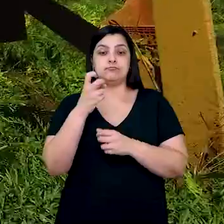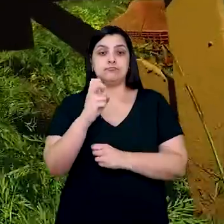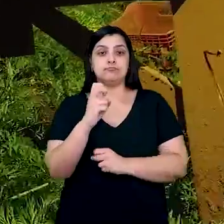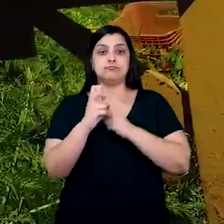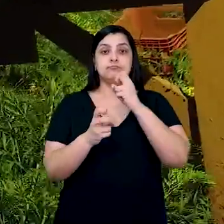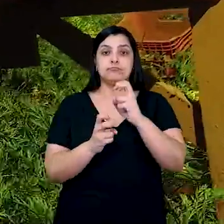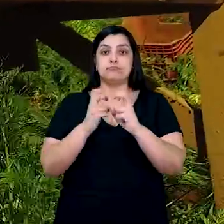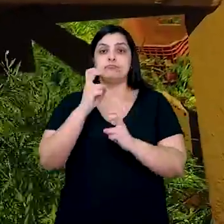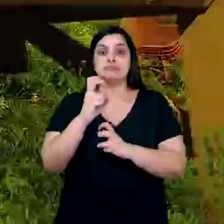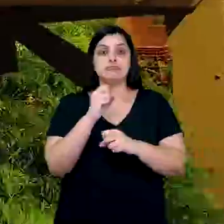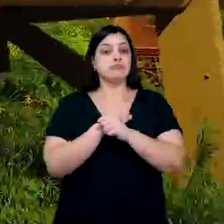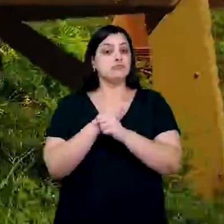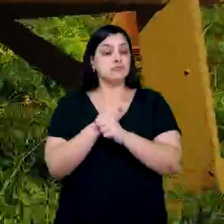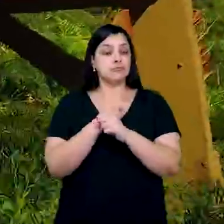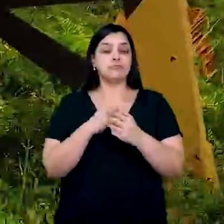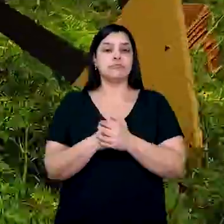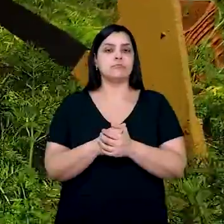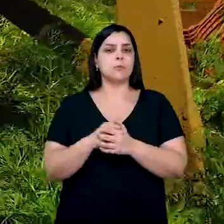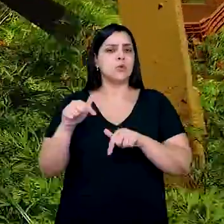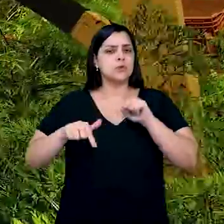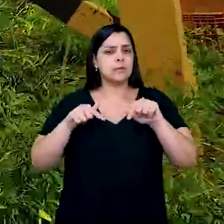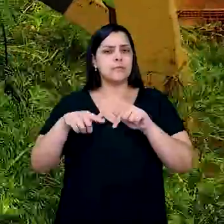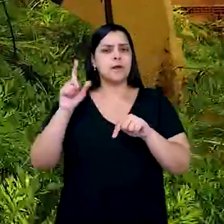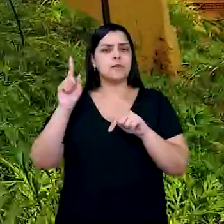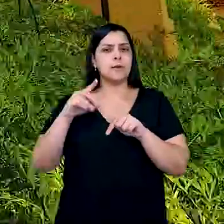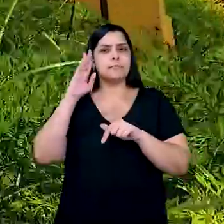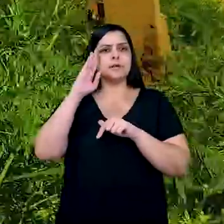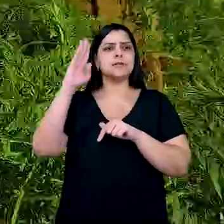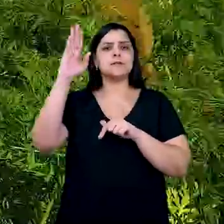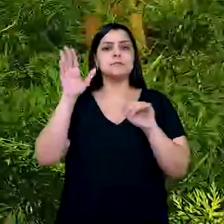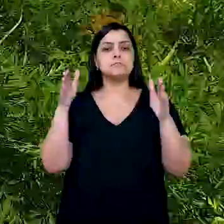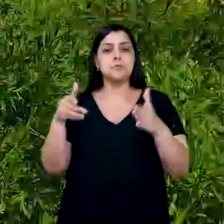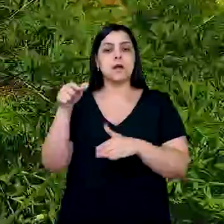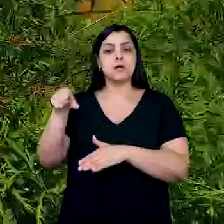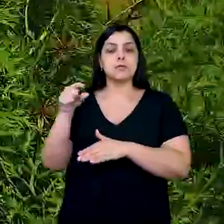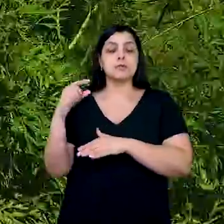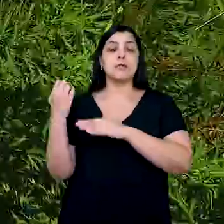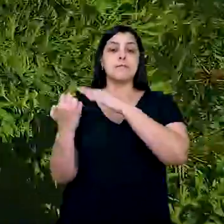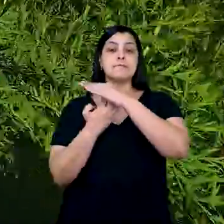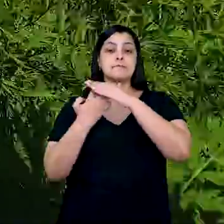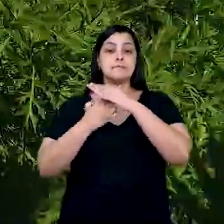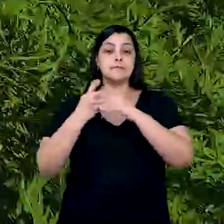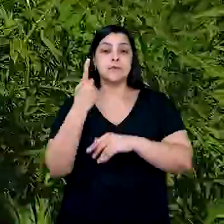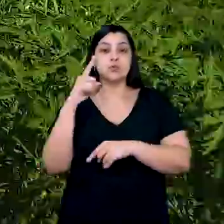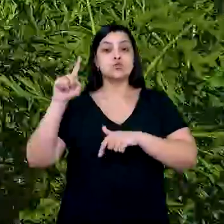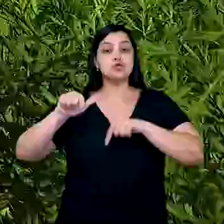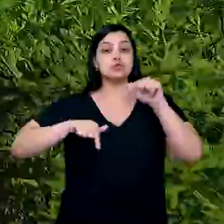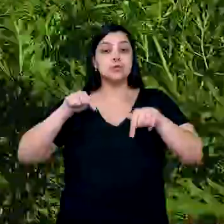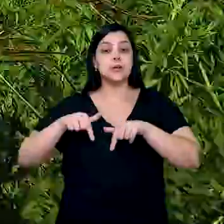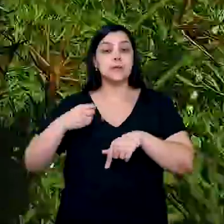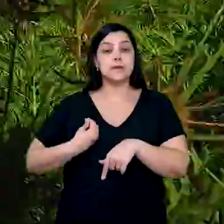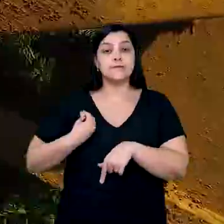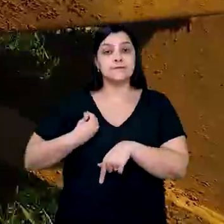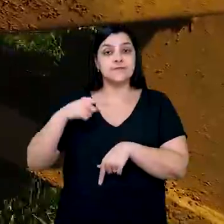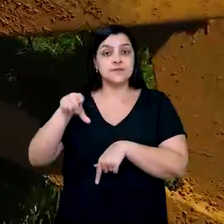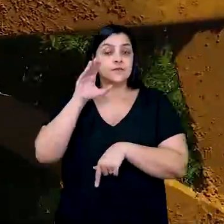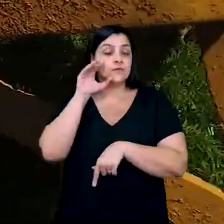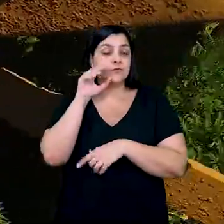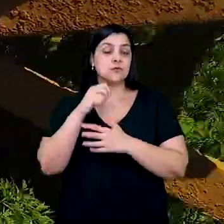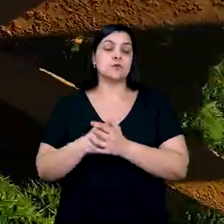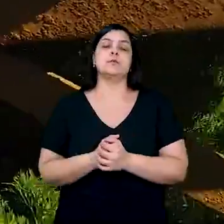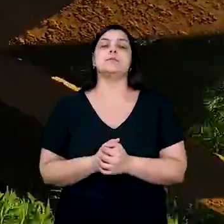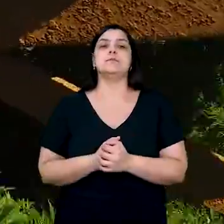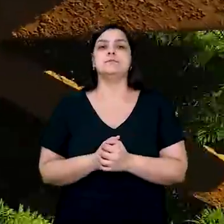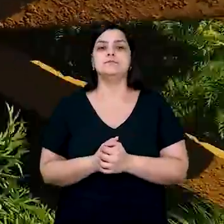quinquenal. A decisão considerou a atividade preponderante da empregadora e a última função exercida pelo empregado,